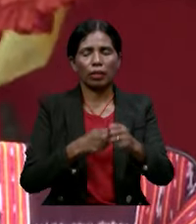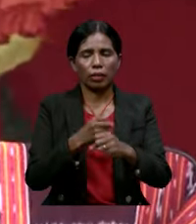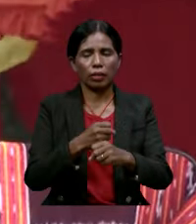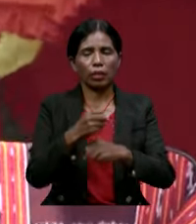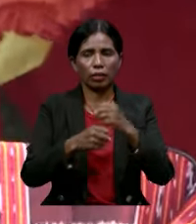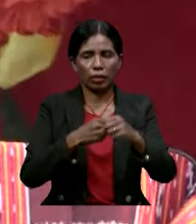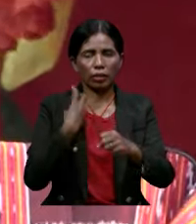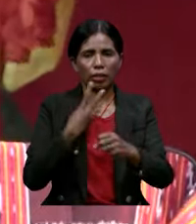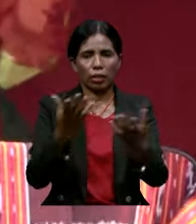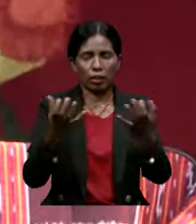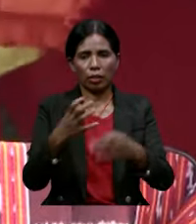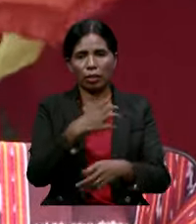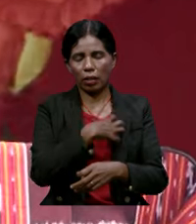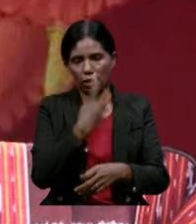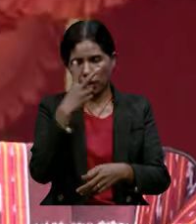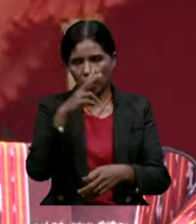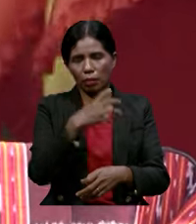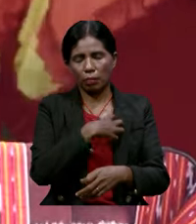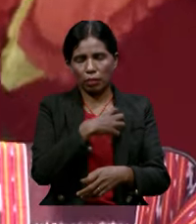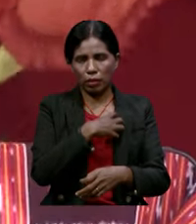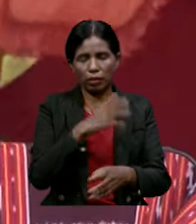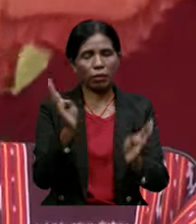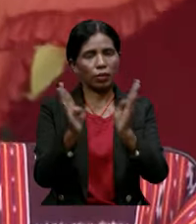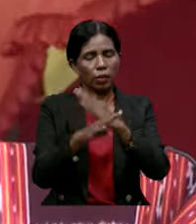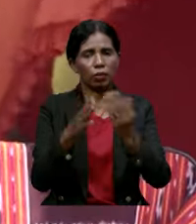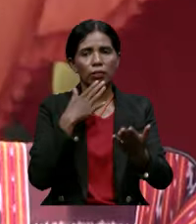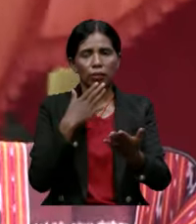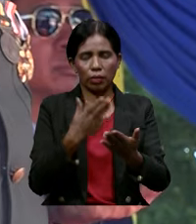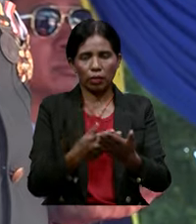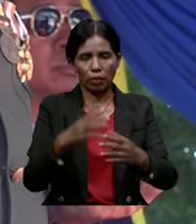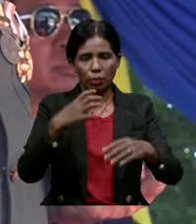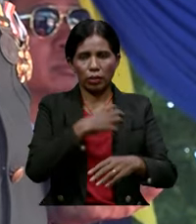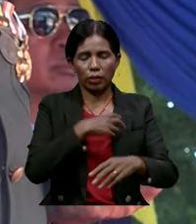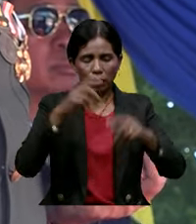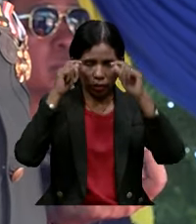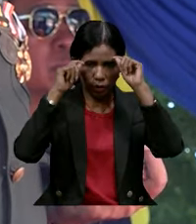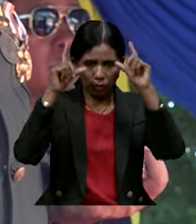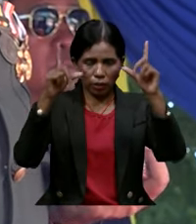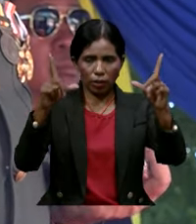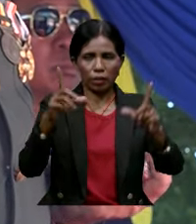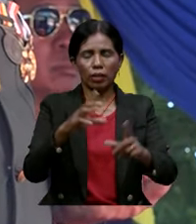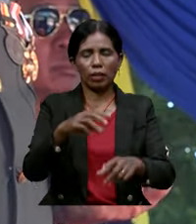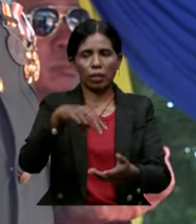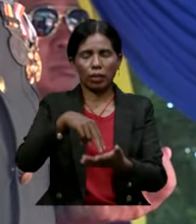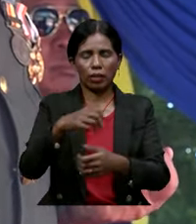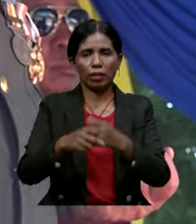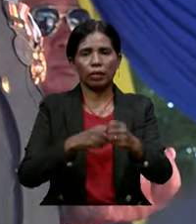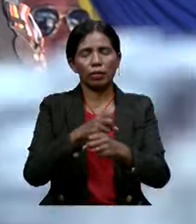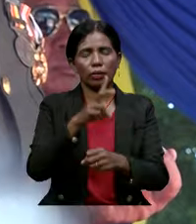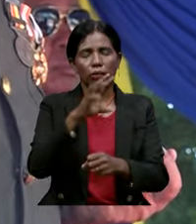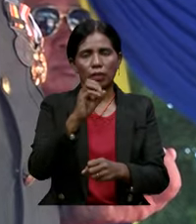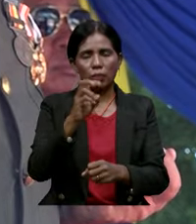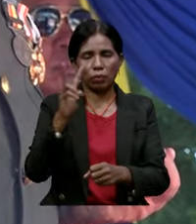caracaré, pendele, sai de acreditar. Polícia Nacional Timor-Leste ari yatina rihun rua ho metamorfose